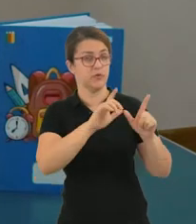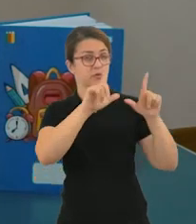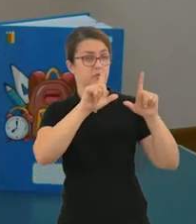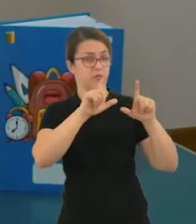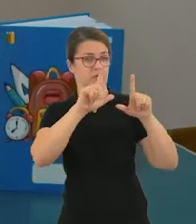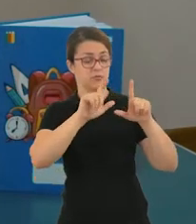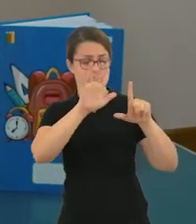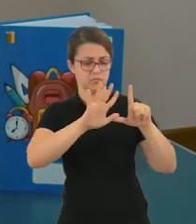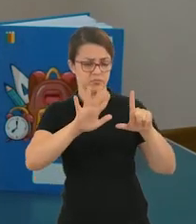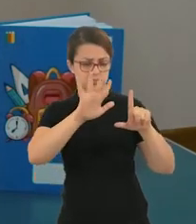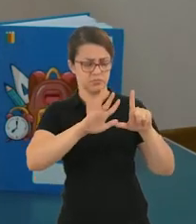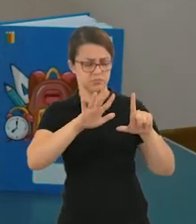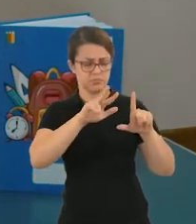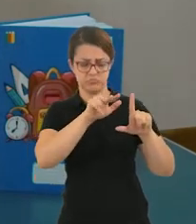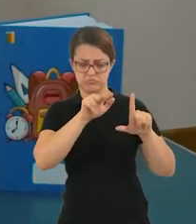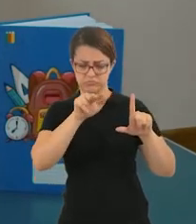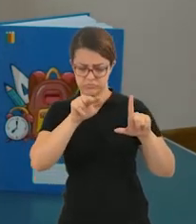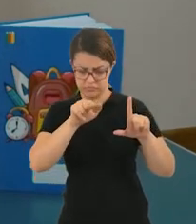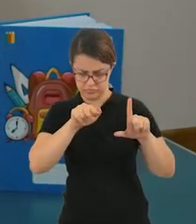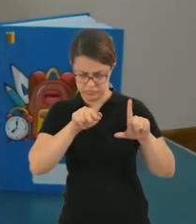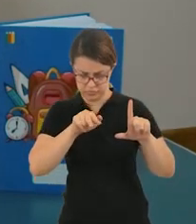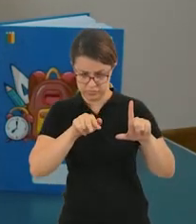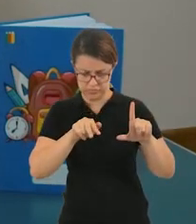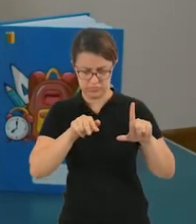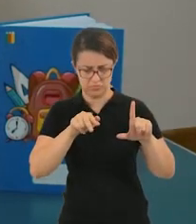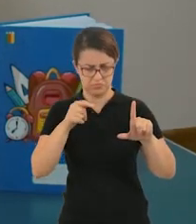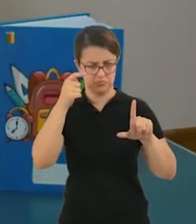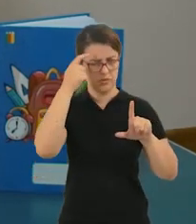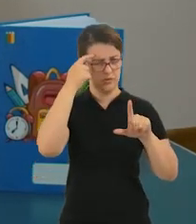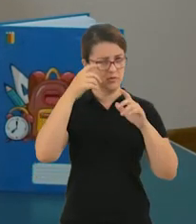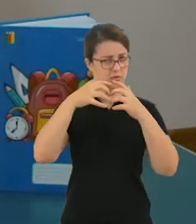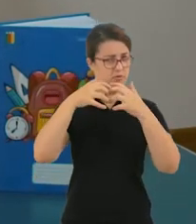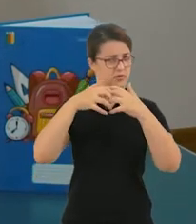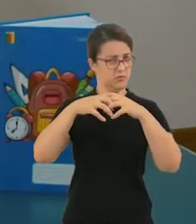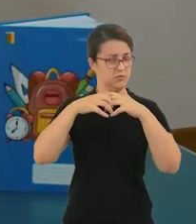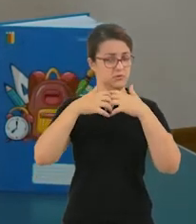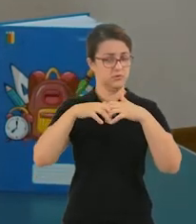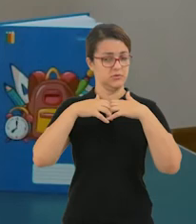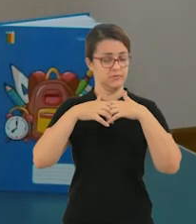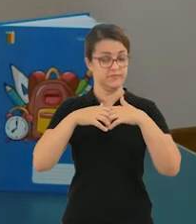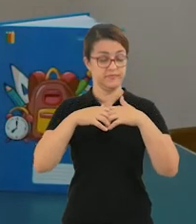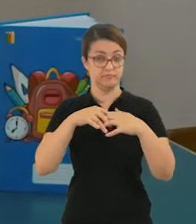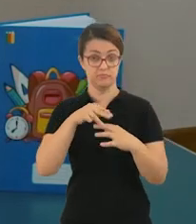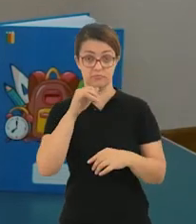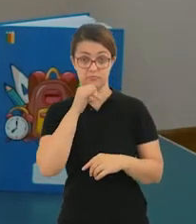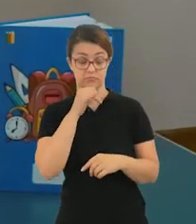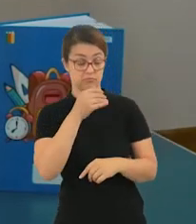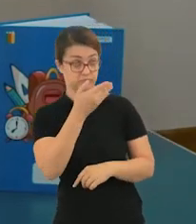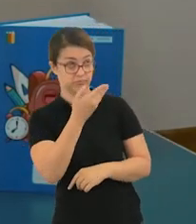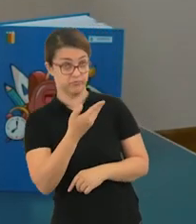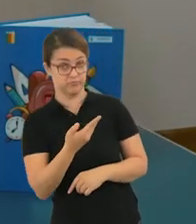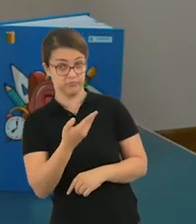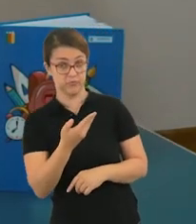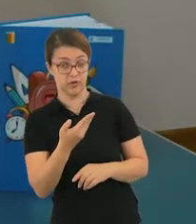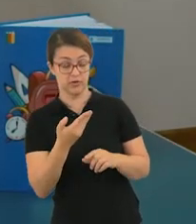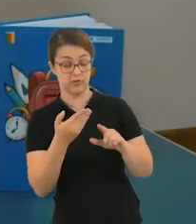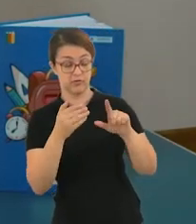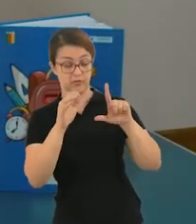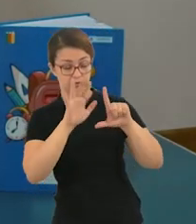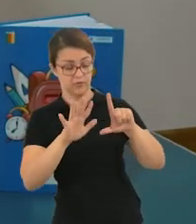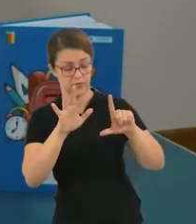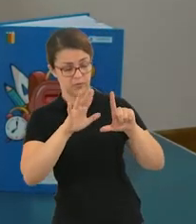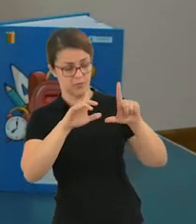Observe as figuras abaixo e responda após fazer uma reflexão. Então, nós temos essa figura aqui, essas